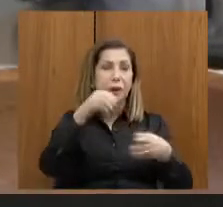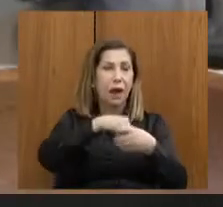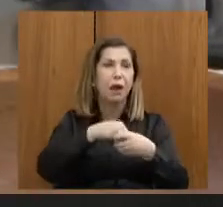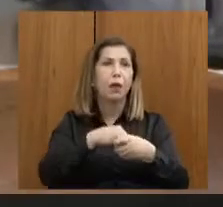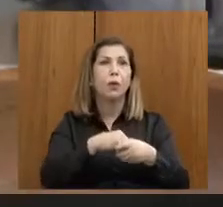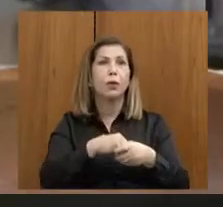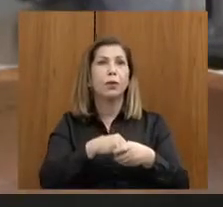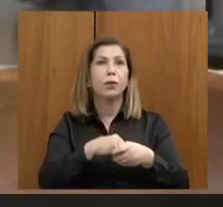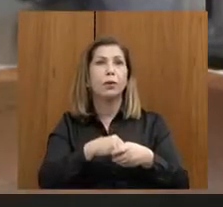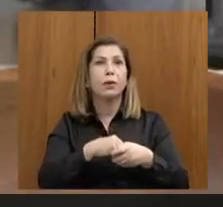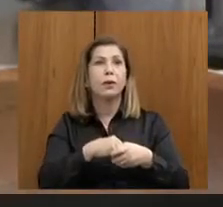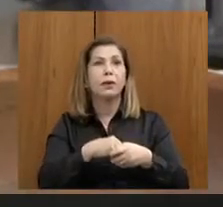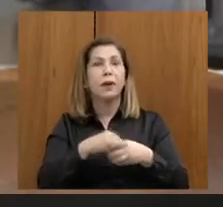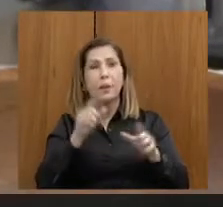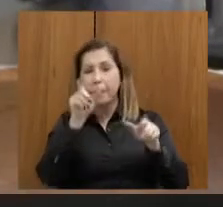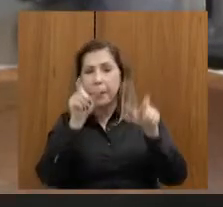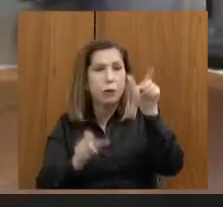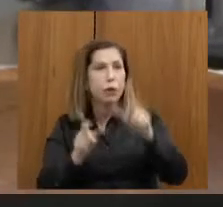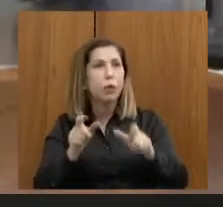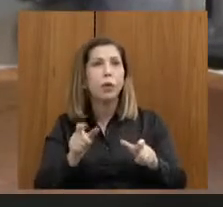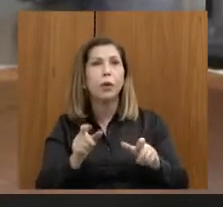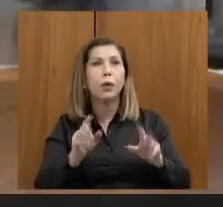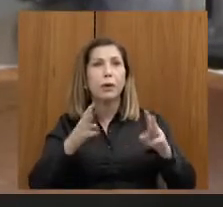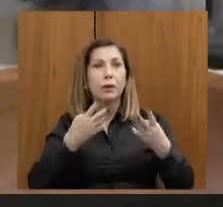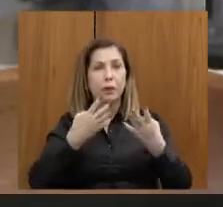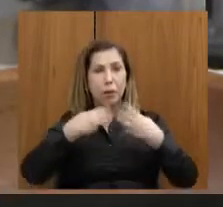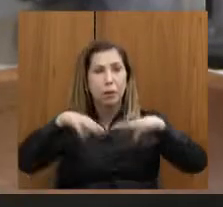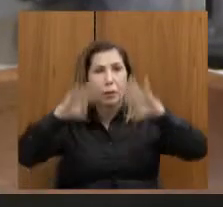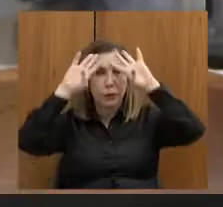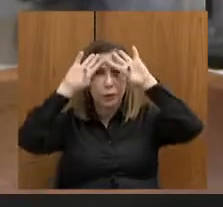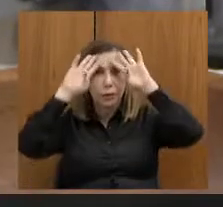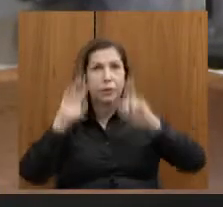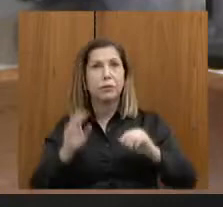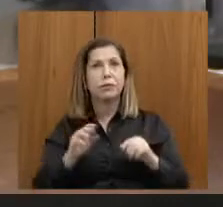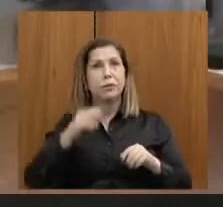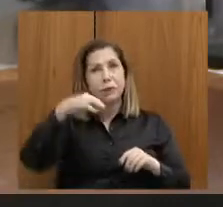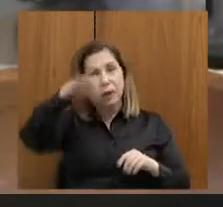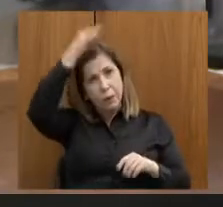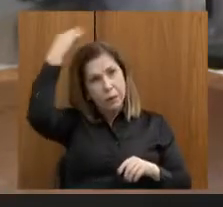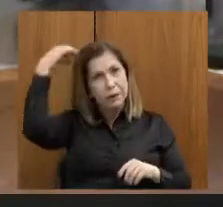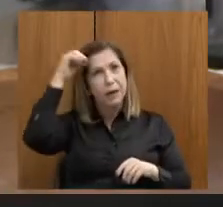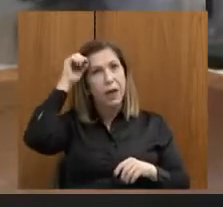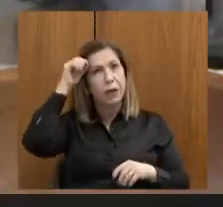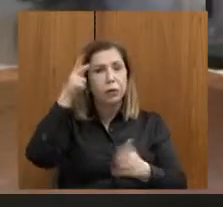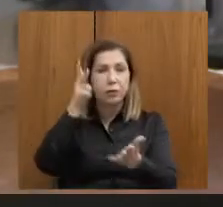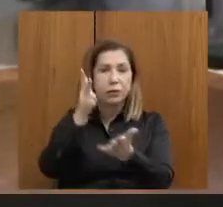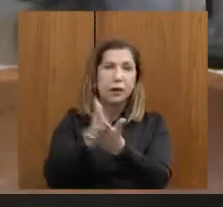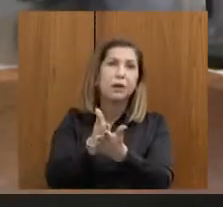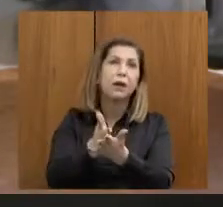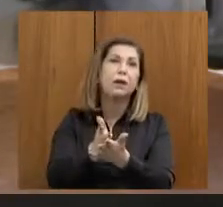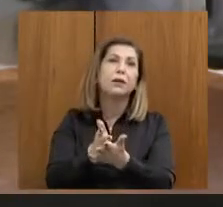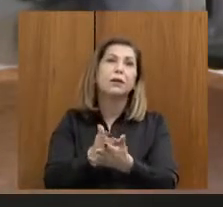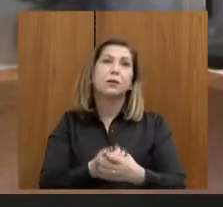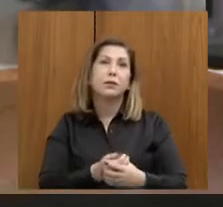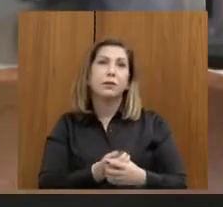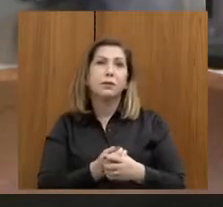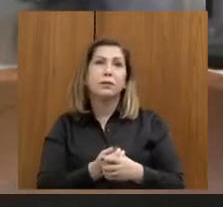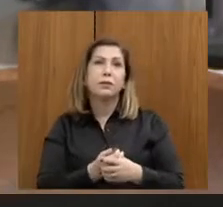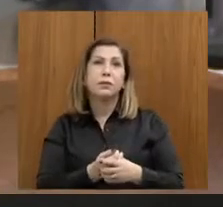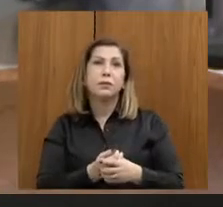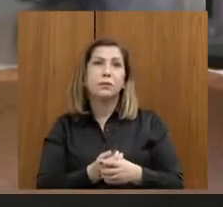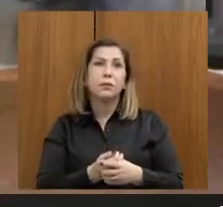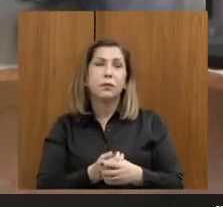dentro tem um Caboco tem um preto velho tem um Exu pelo santo tem alguém deitado o